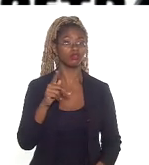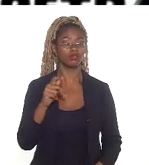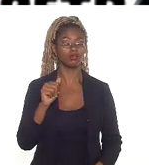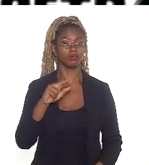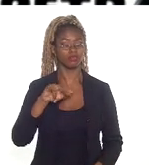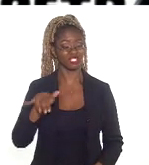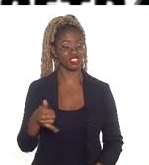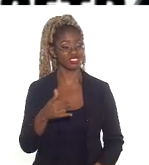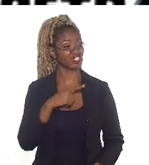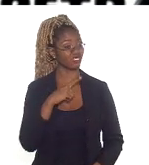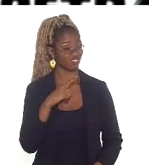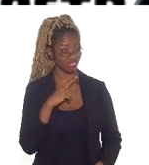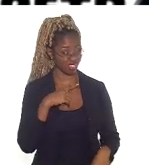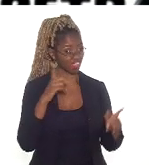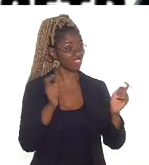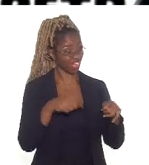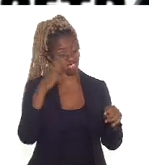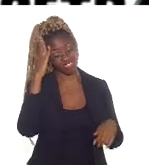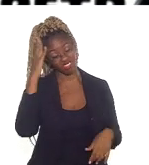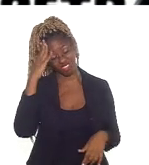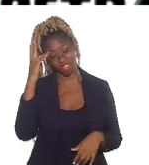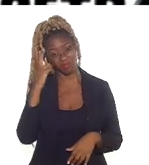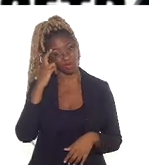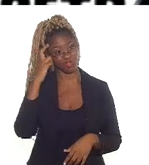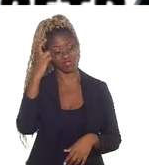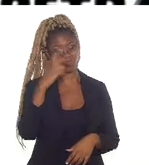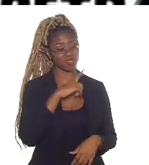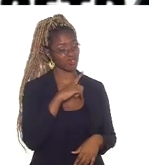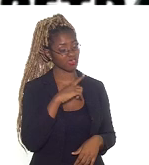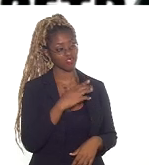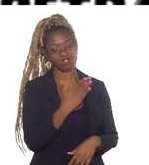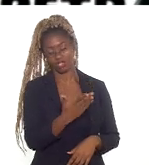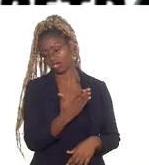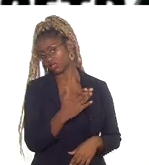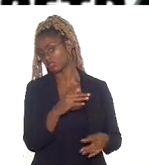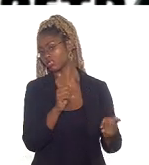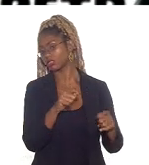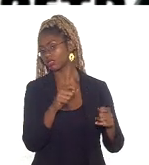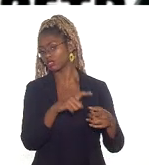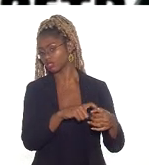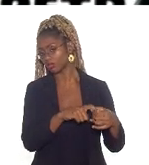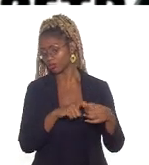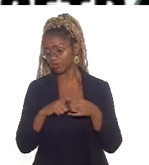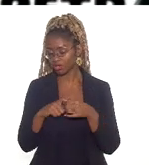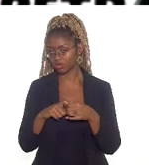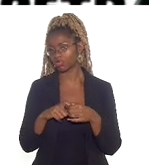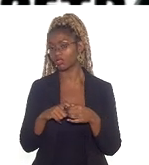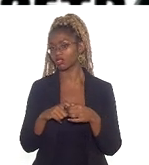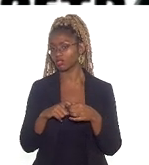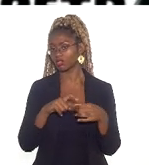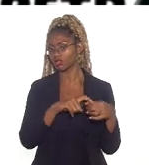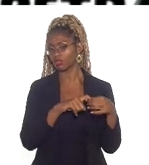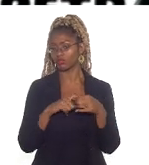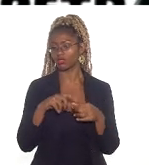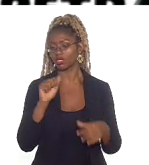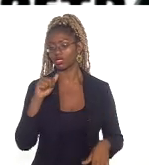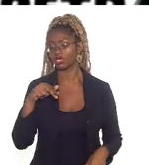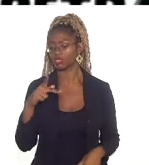ela sabe como fazer isso, né? Não seria possível esse tipo de parceria aí, de convênio, né, com a ANP?